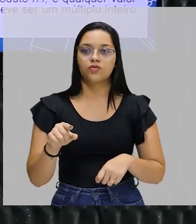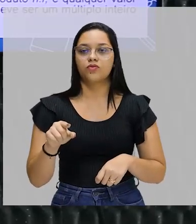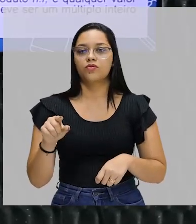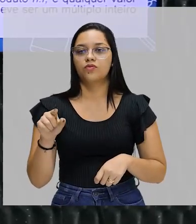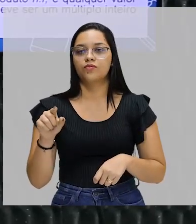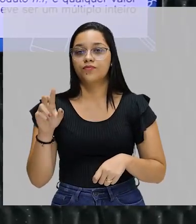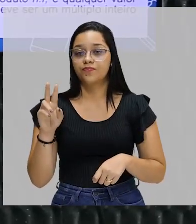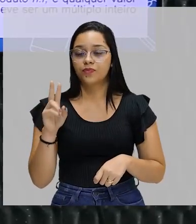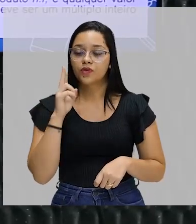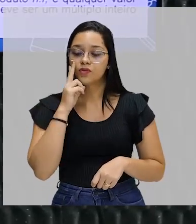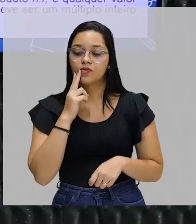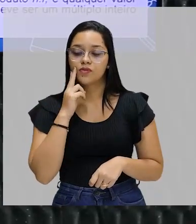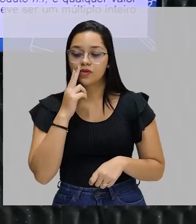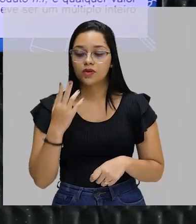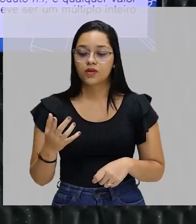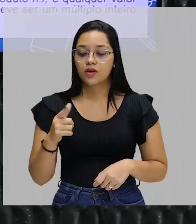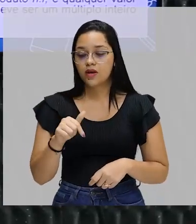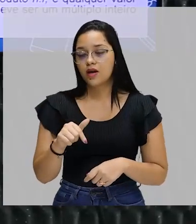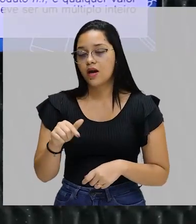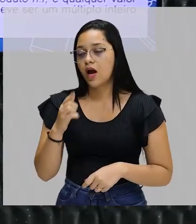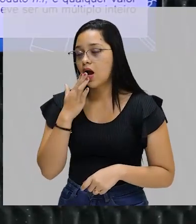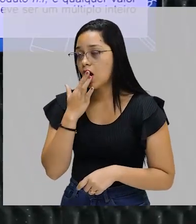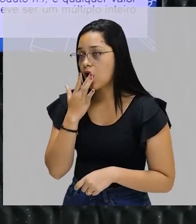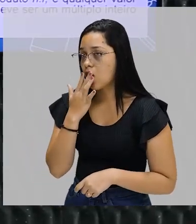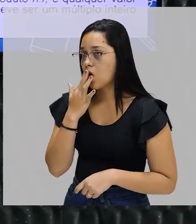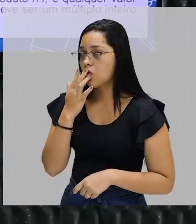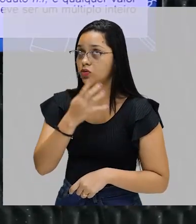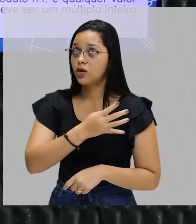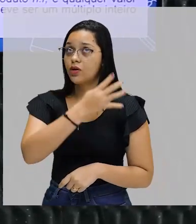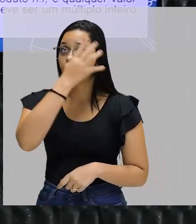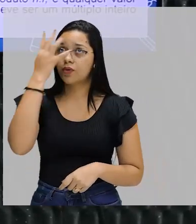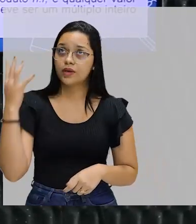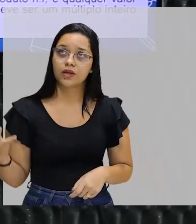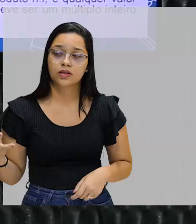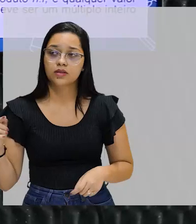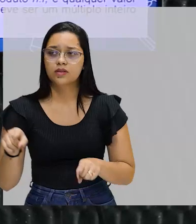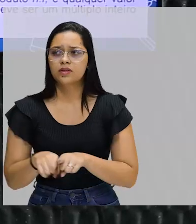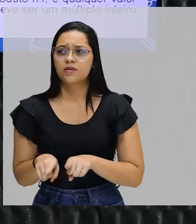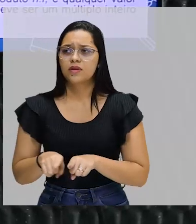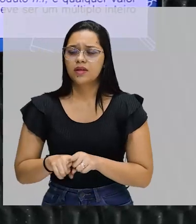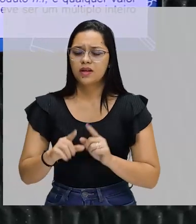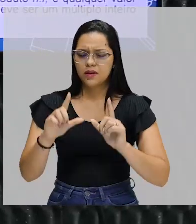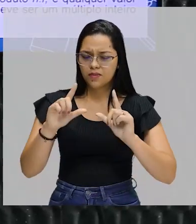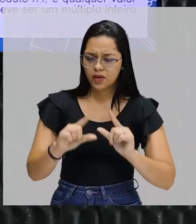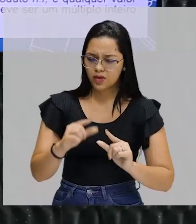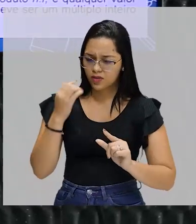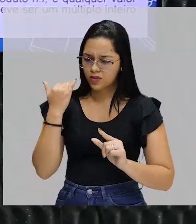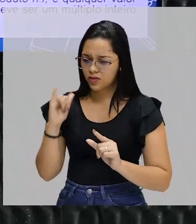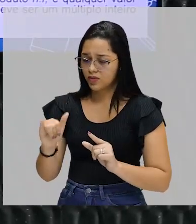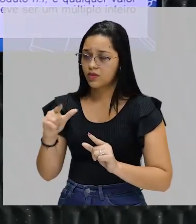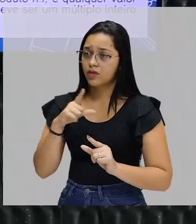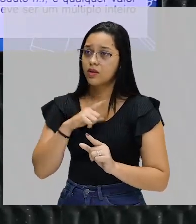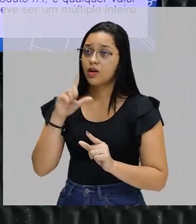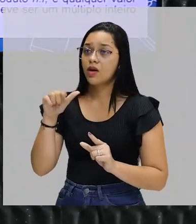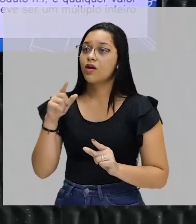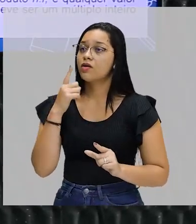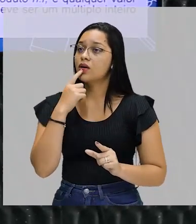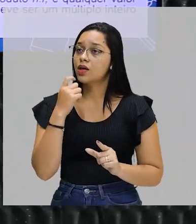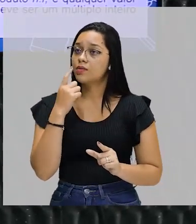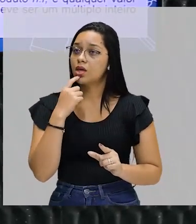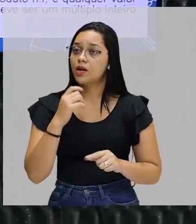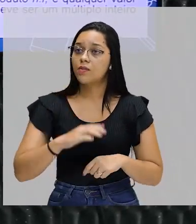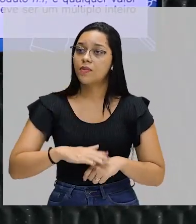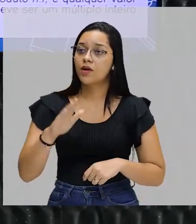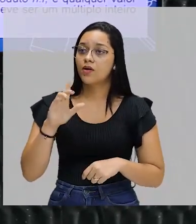violeta. Tá certo? Então essas são as cores do arco-íris. Certo? Aquela menos energética, que tem menor frequência, é o vermelho. E aquela que tem